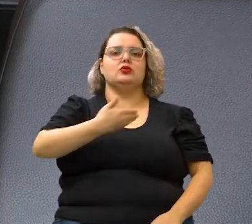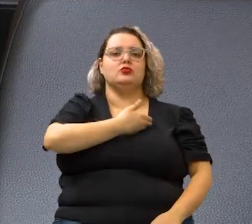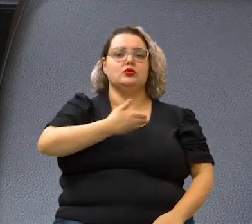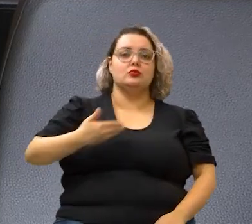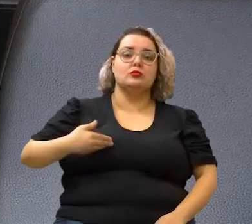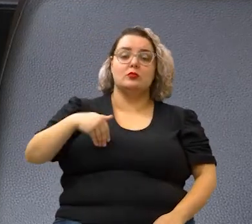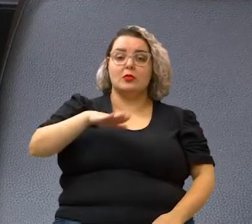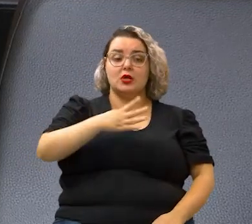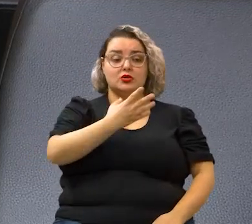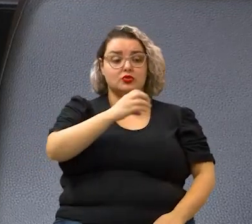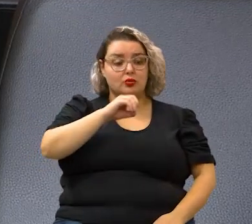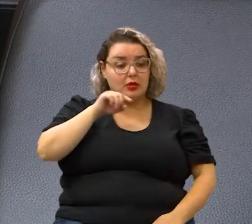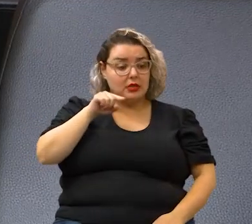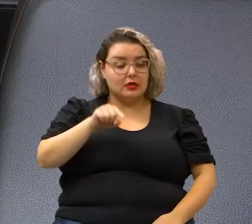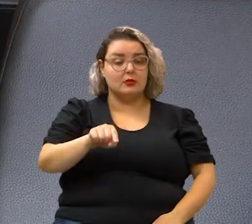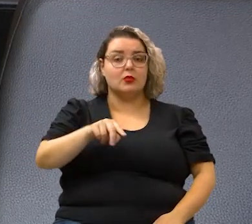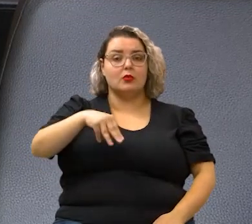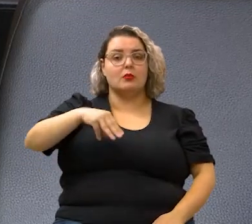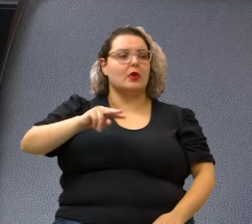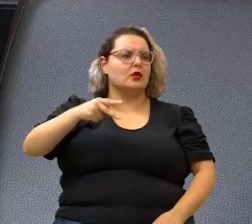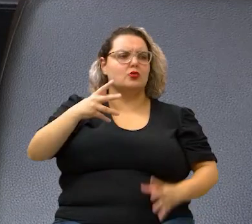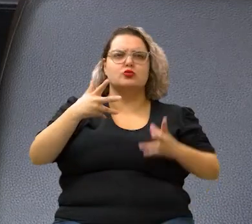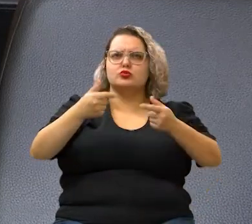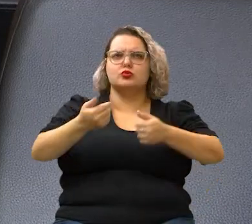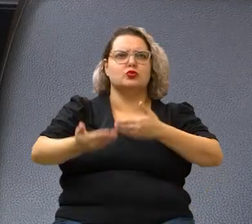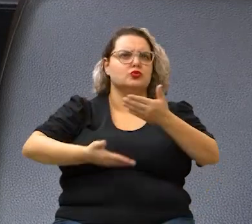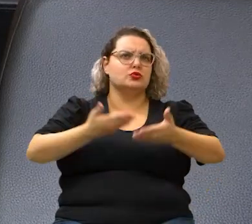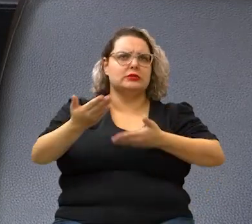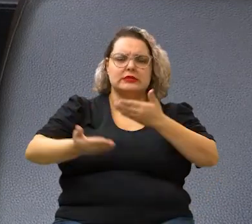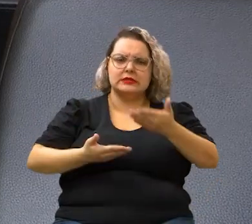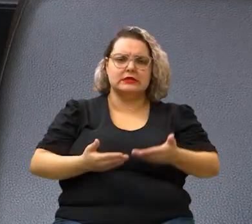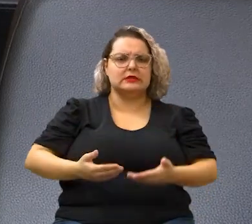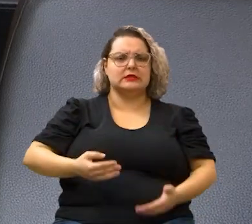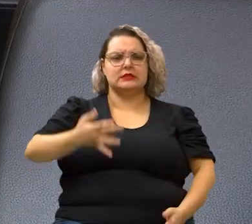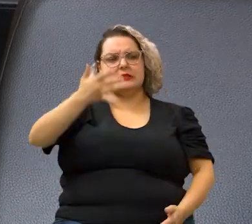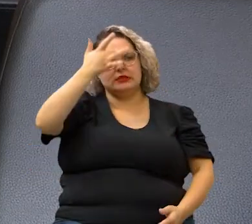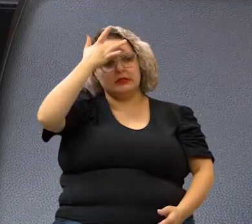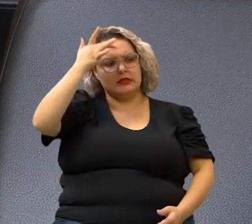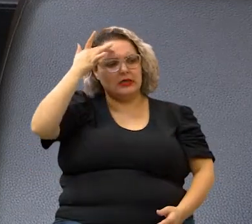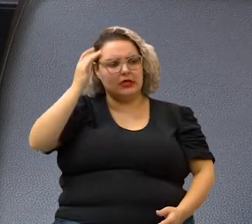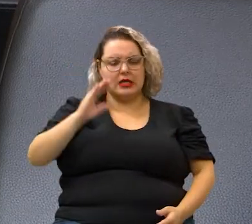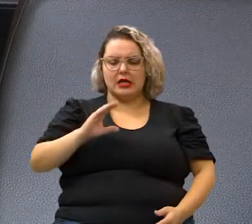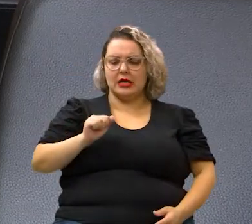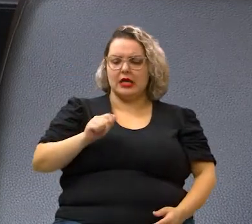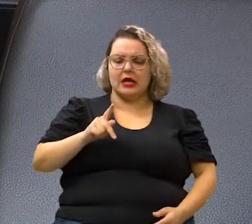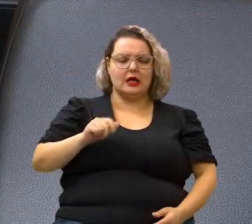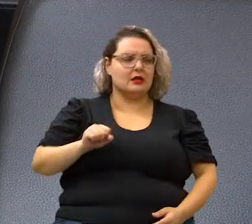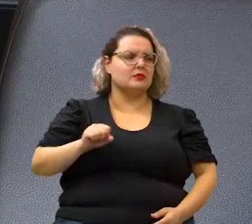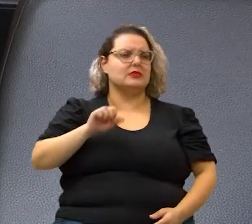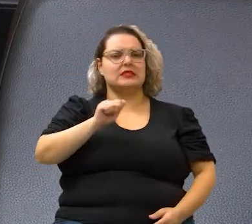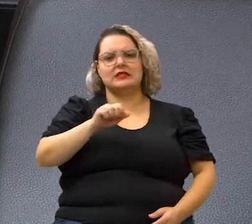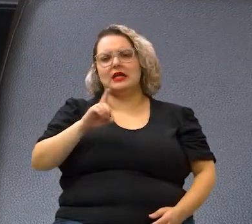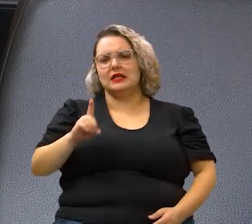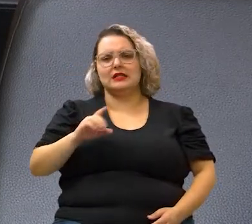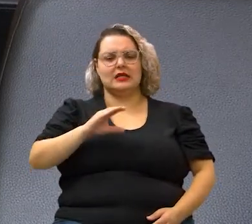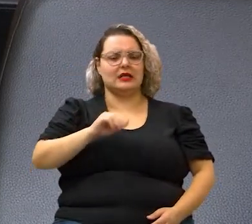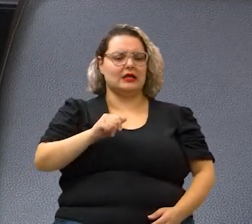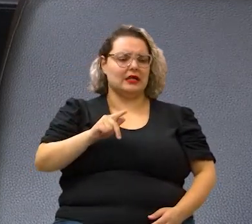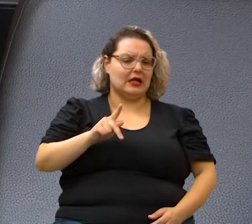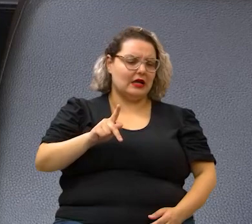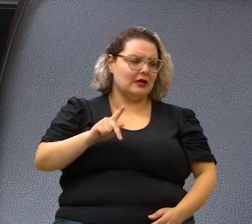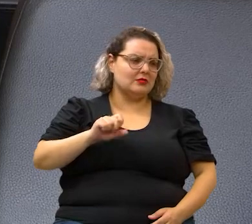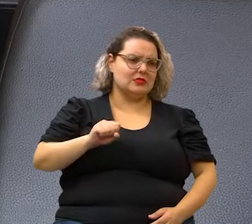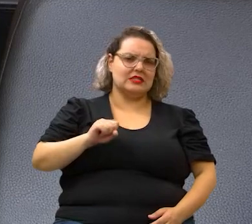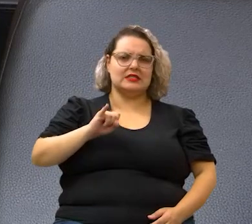tem, de mais de 40 mil metros, né, com todos os serviços, saúde mental, CAPS-AD,